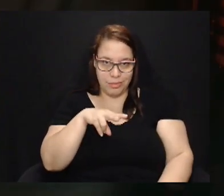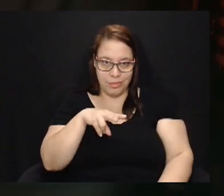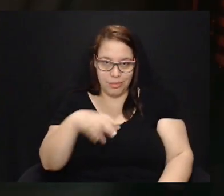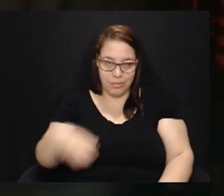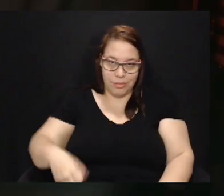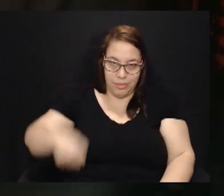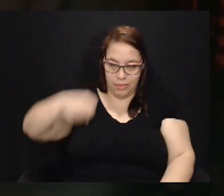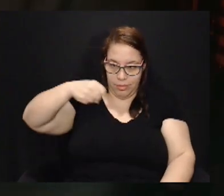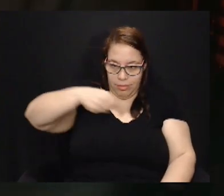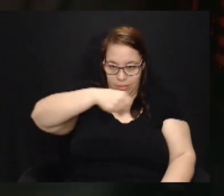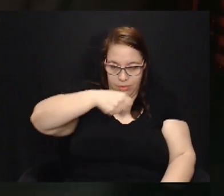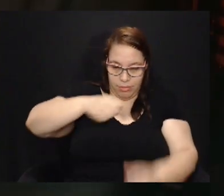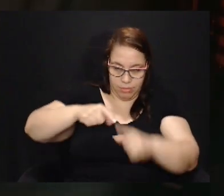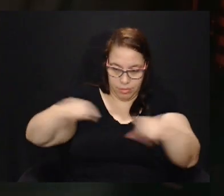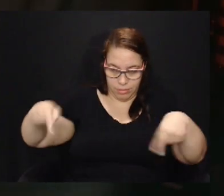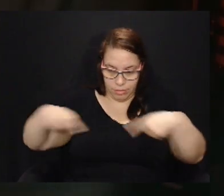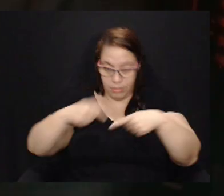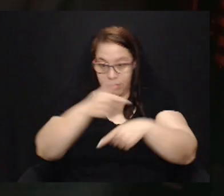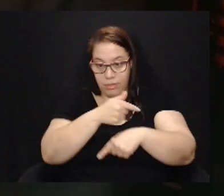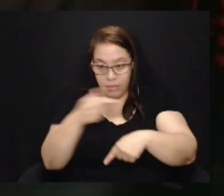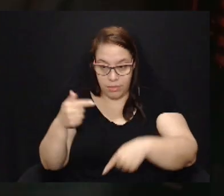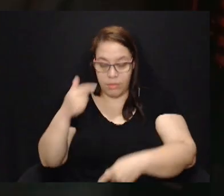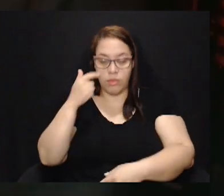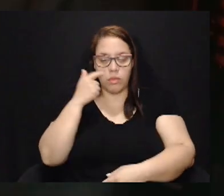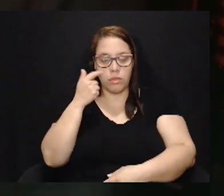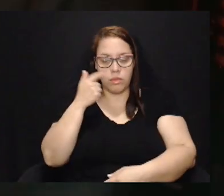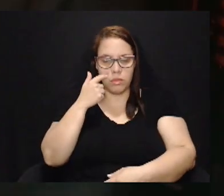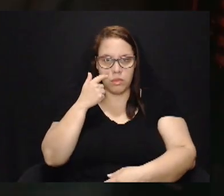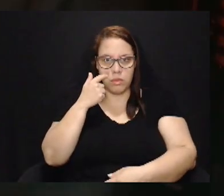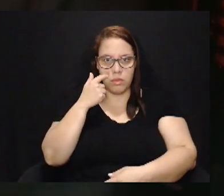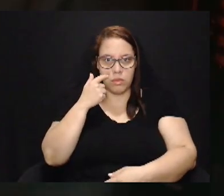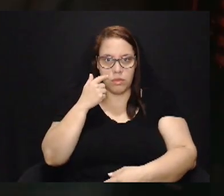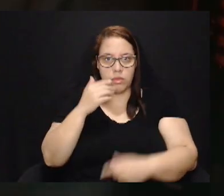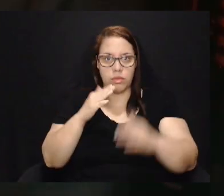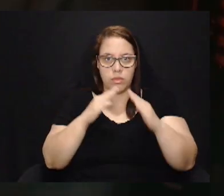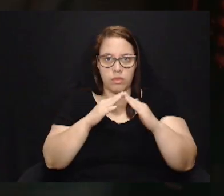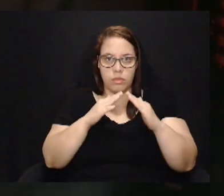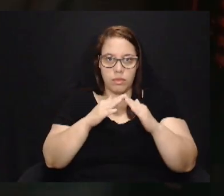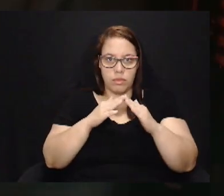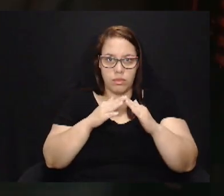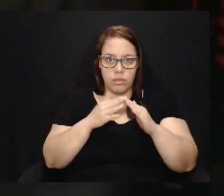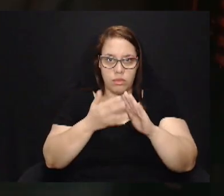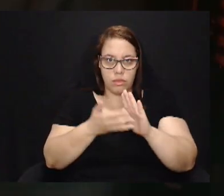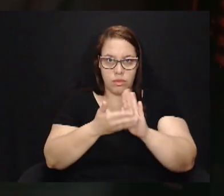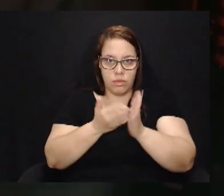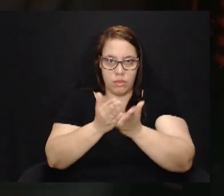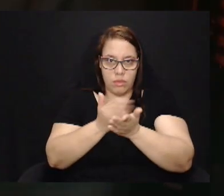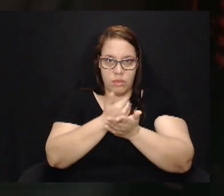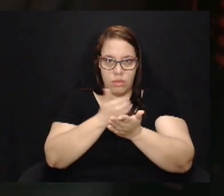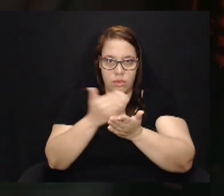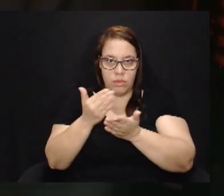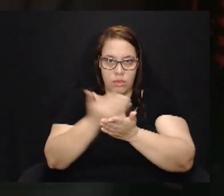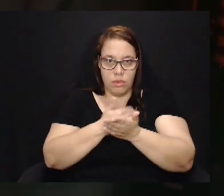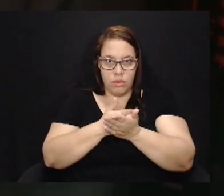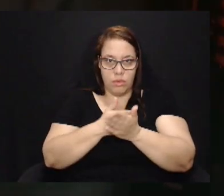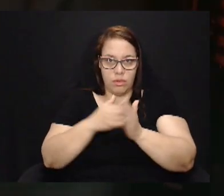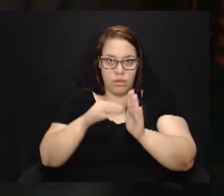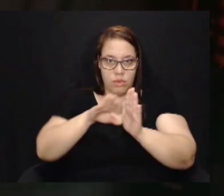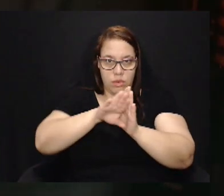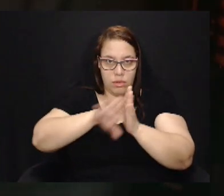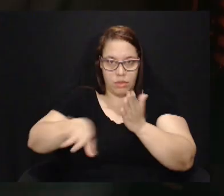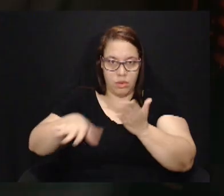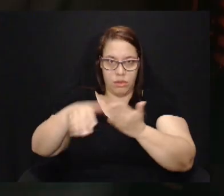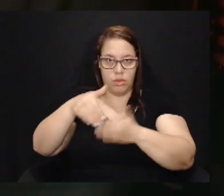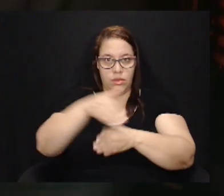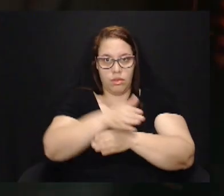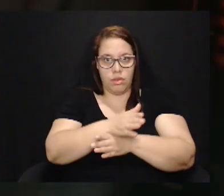a minha cestinha da semana, e aí levo para casa, eu descasco mais e desembalo menos. Ai,